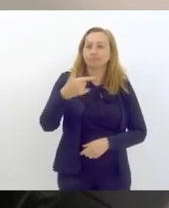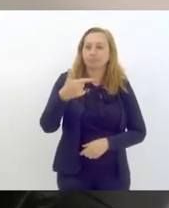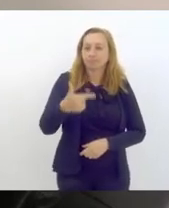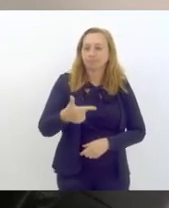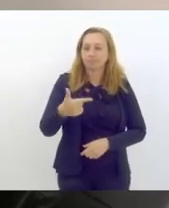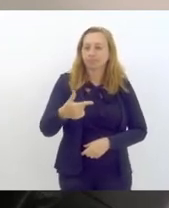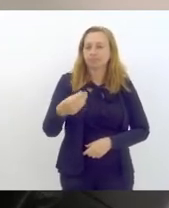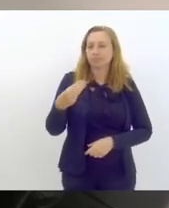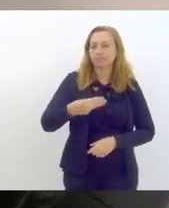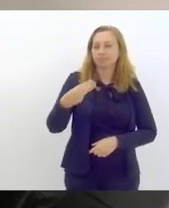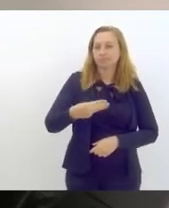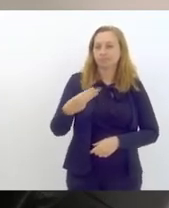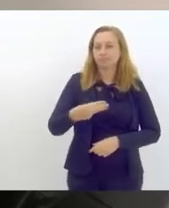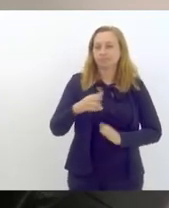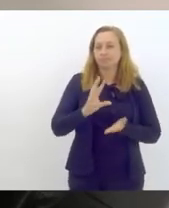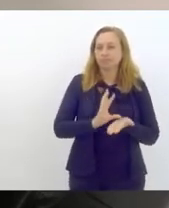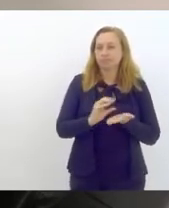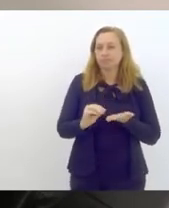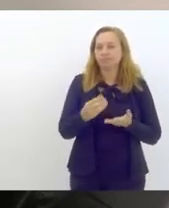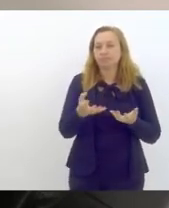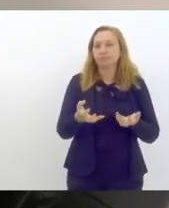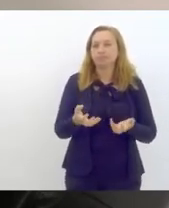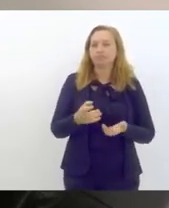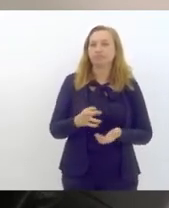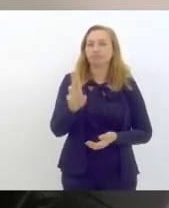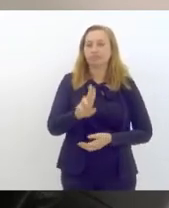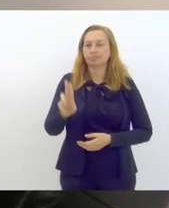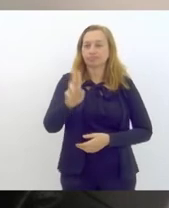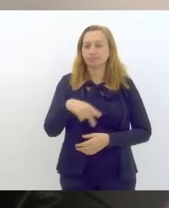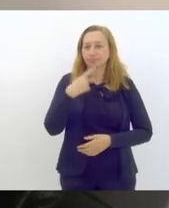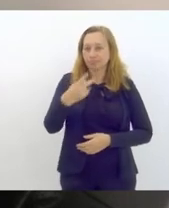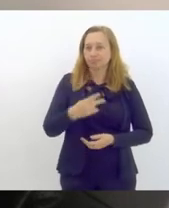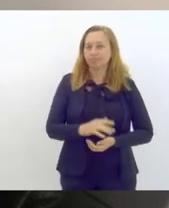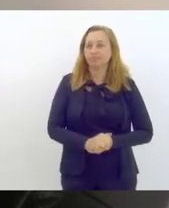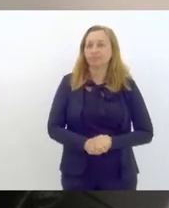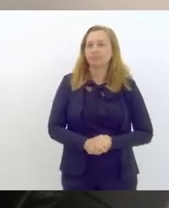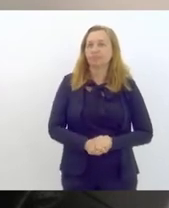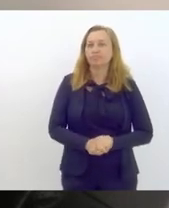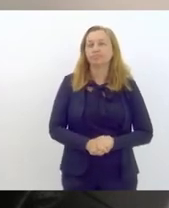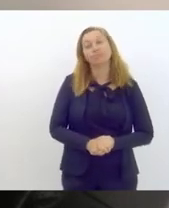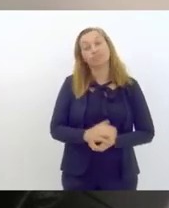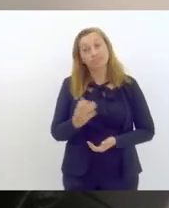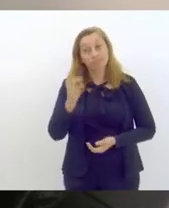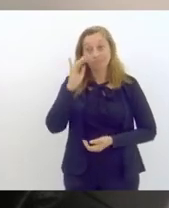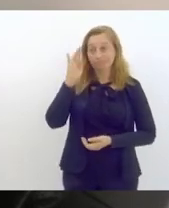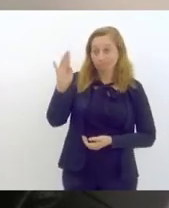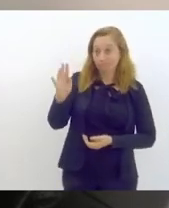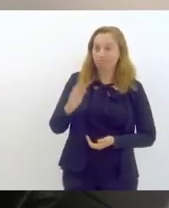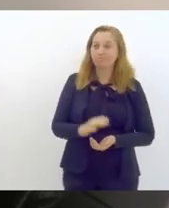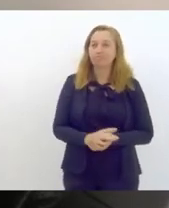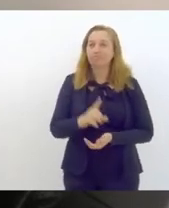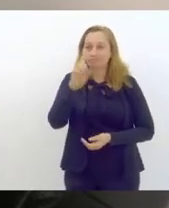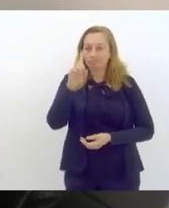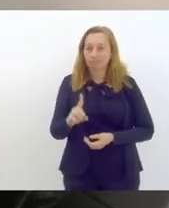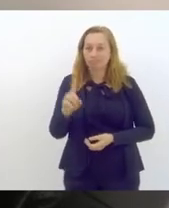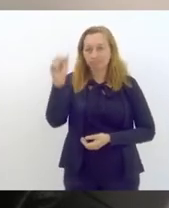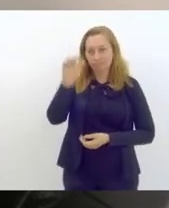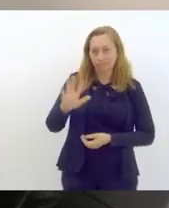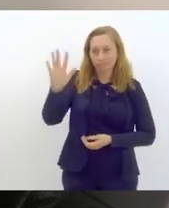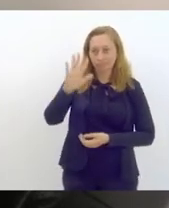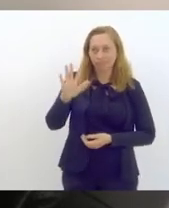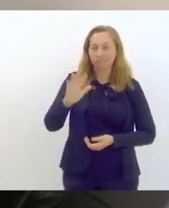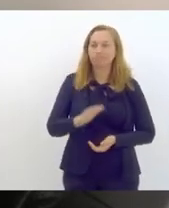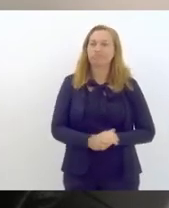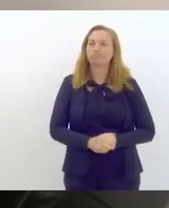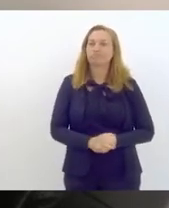item da pauta, para aqueles que queiram fazer uso da palavra. Como já imaginado, nosso diretor-geral,